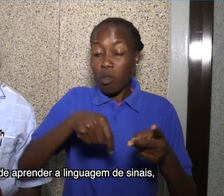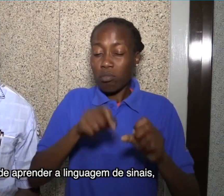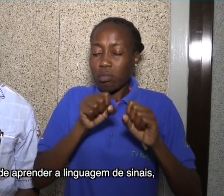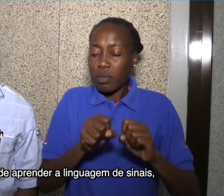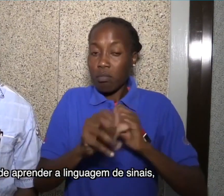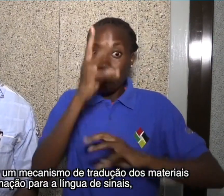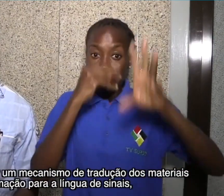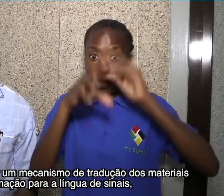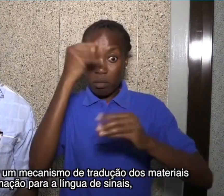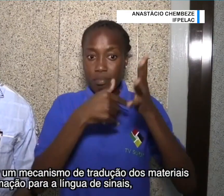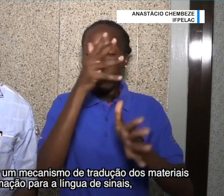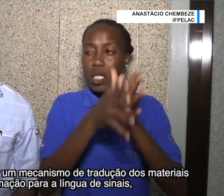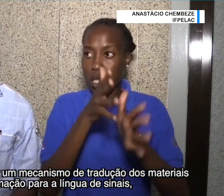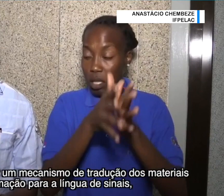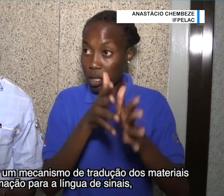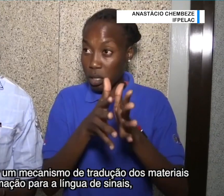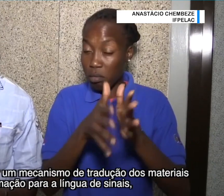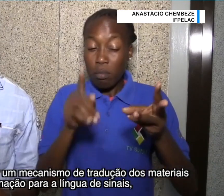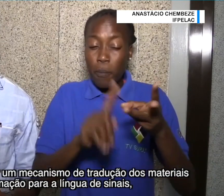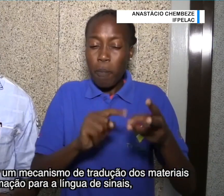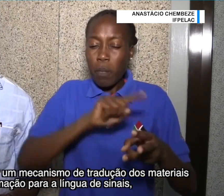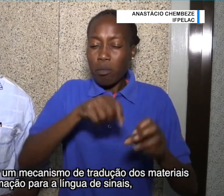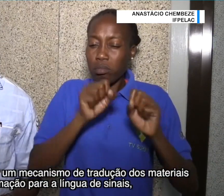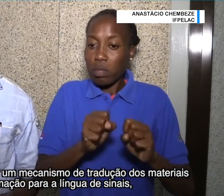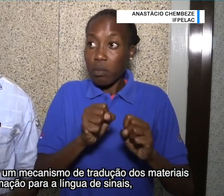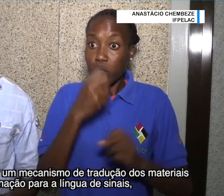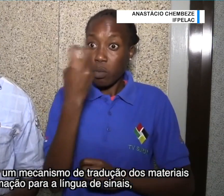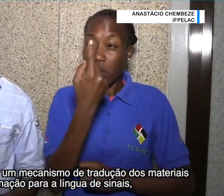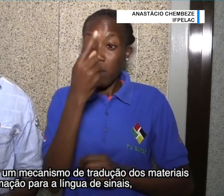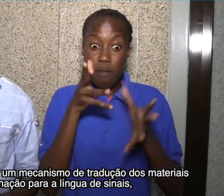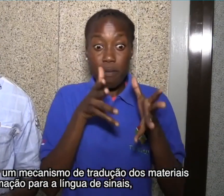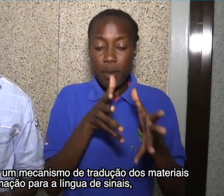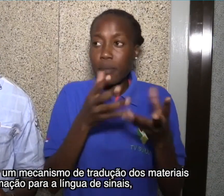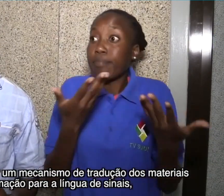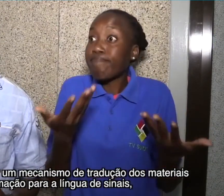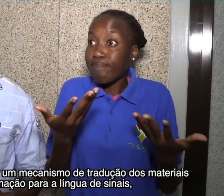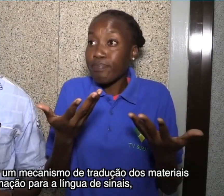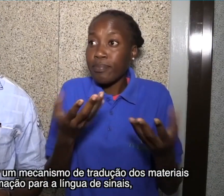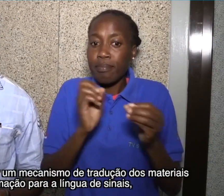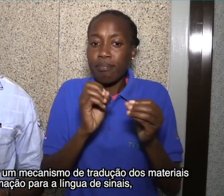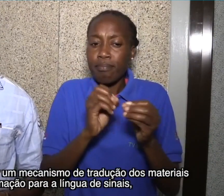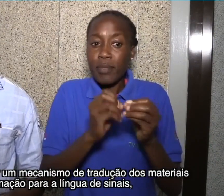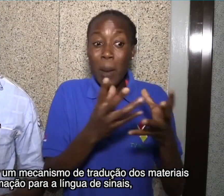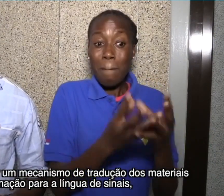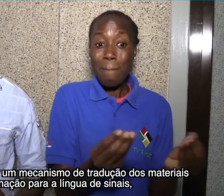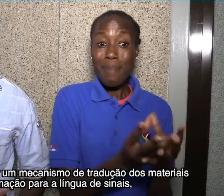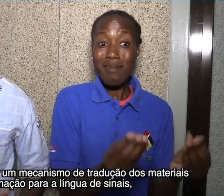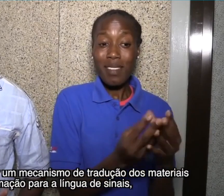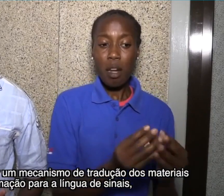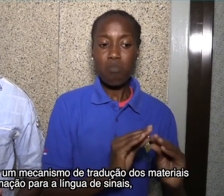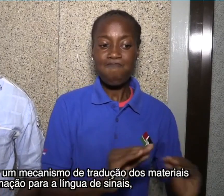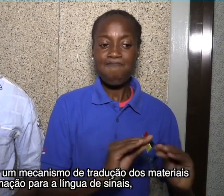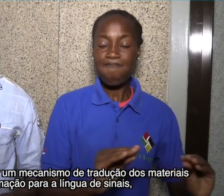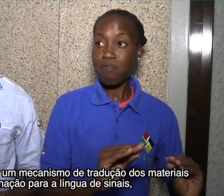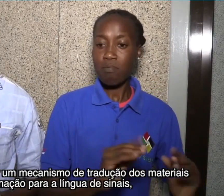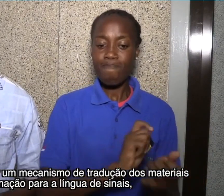aprender a linguagem de sinais. Temos que encontrar um mecanismo de tradução dos materiais de formação.